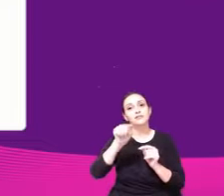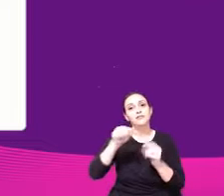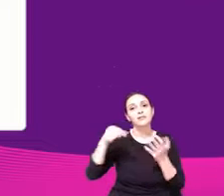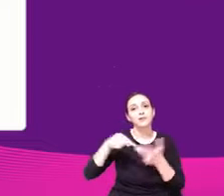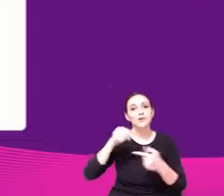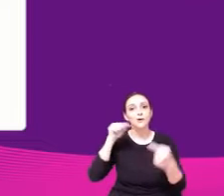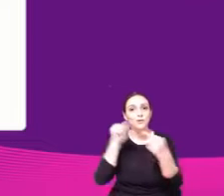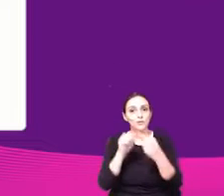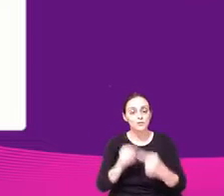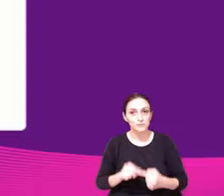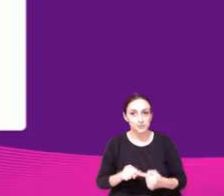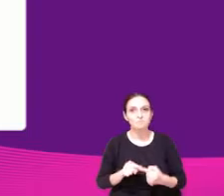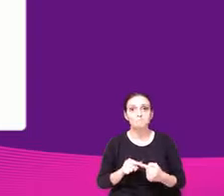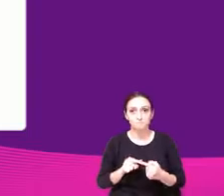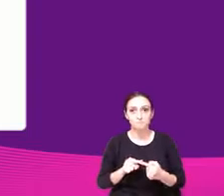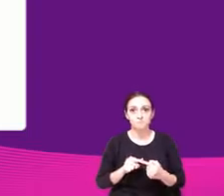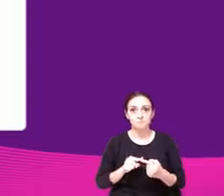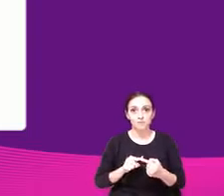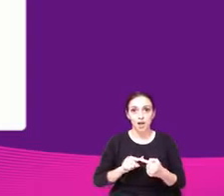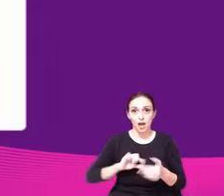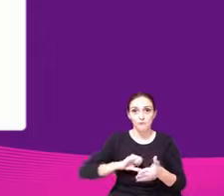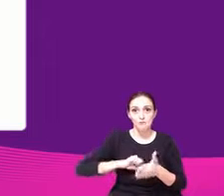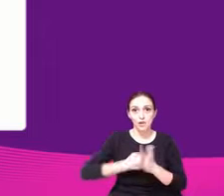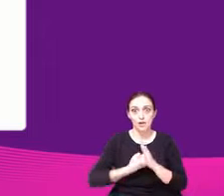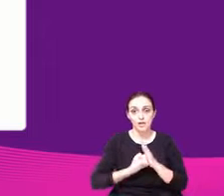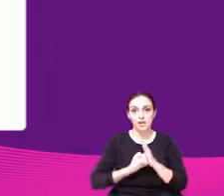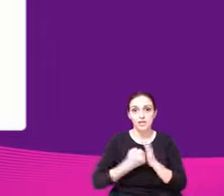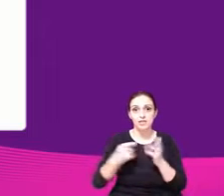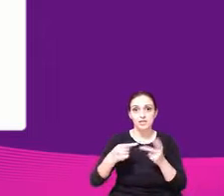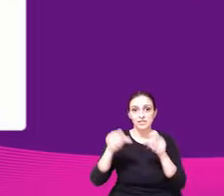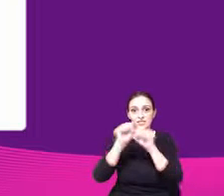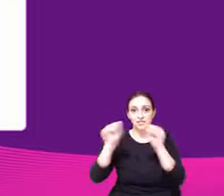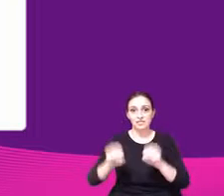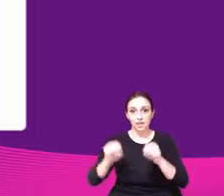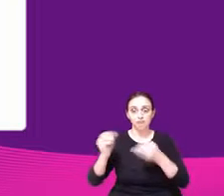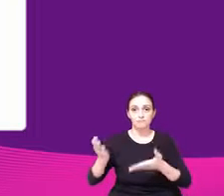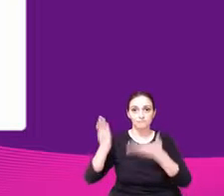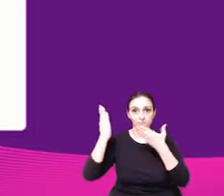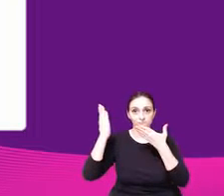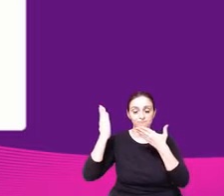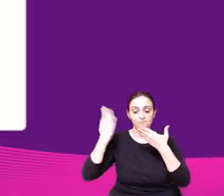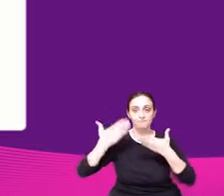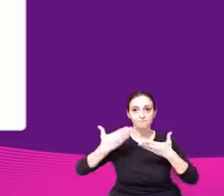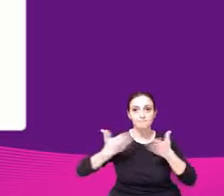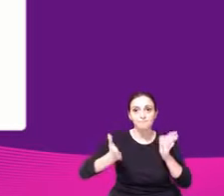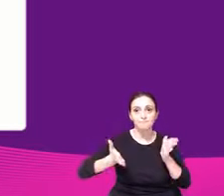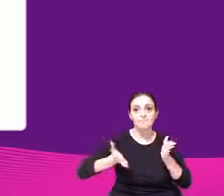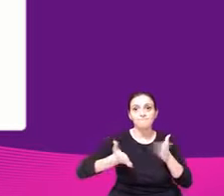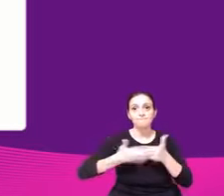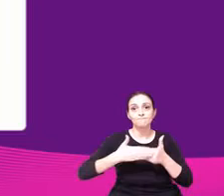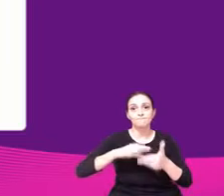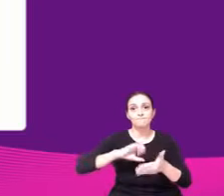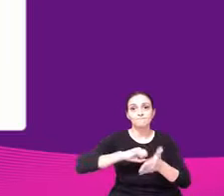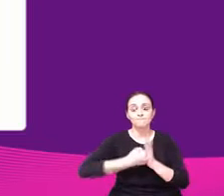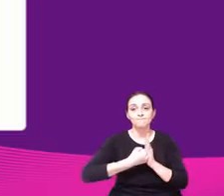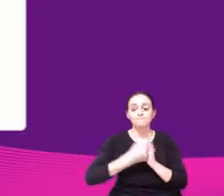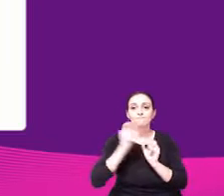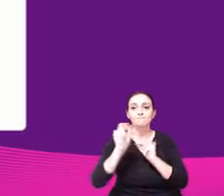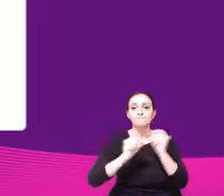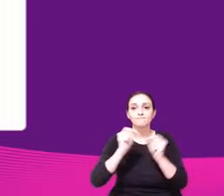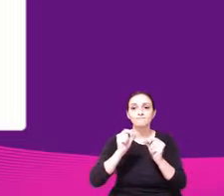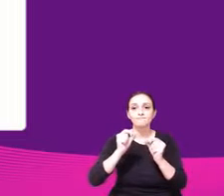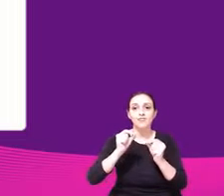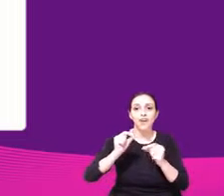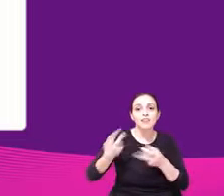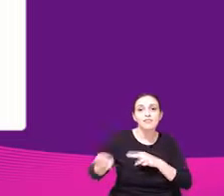combinação com o bloqueio do sistema renina-angiotensina-aldosterona, a inibição do sistema de cotransporte de